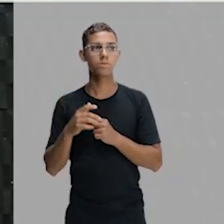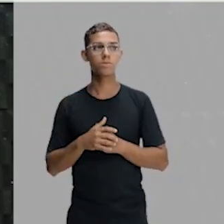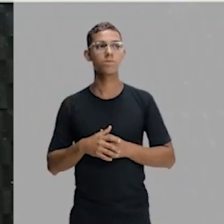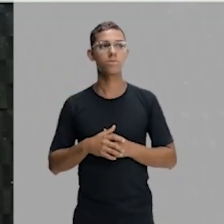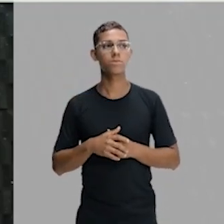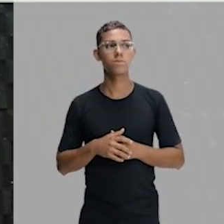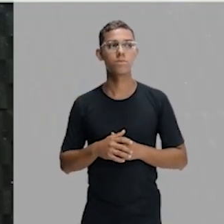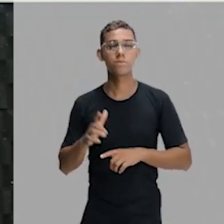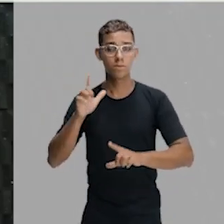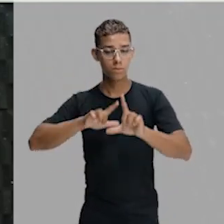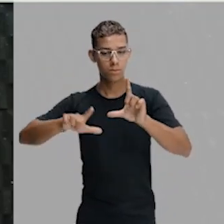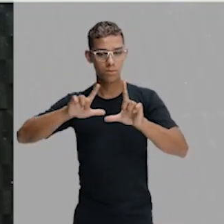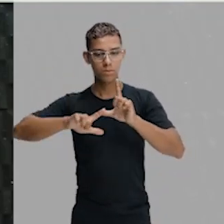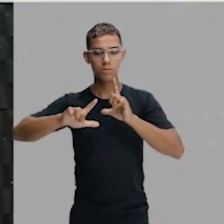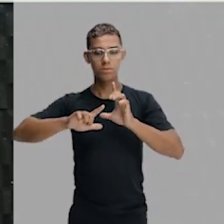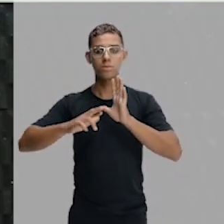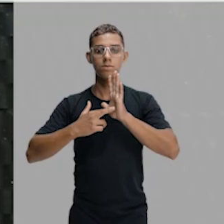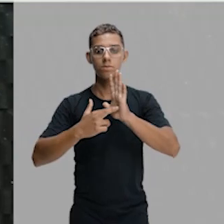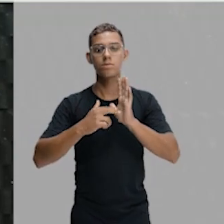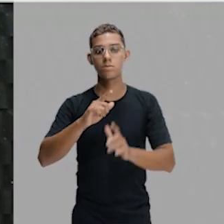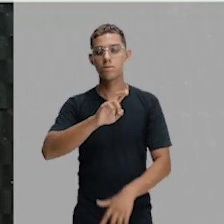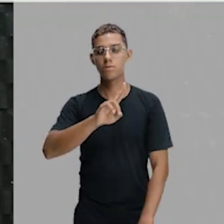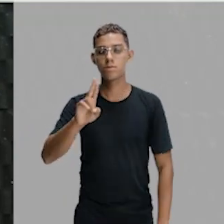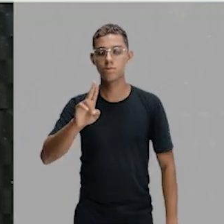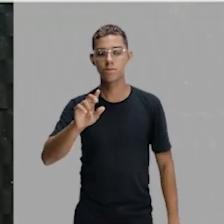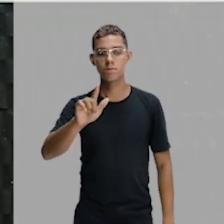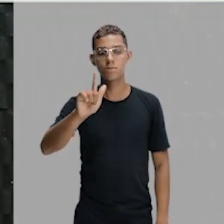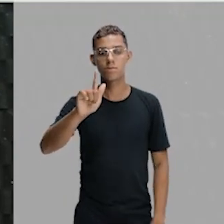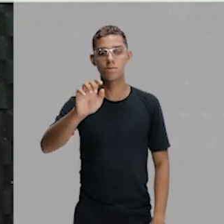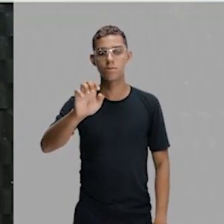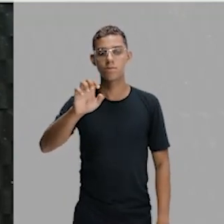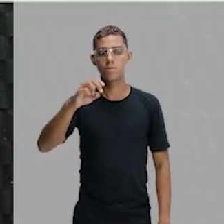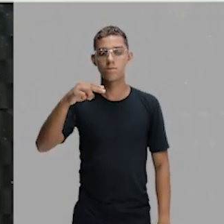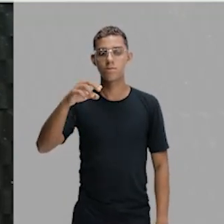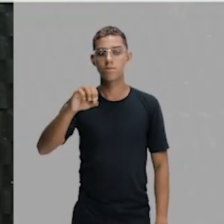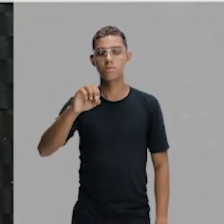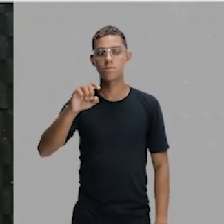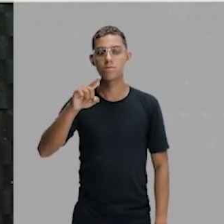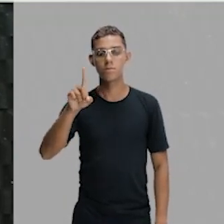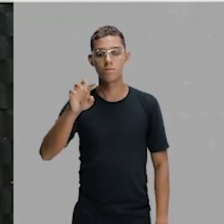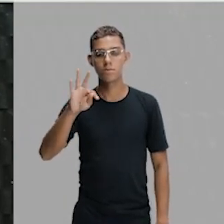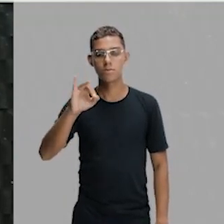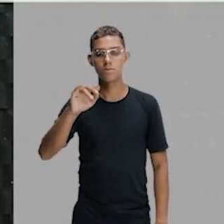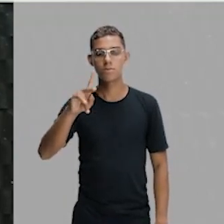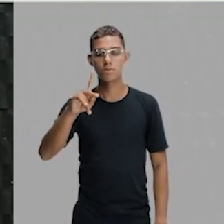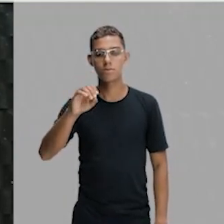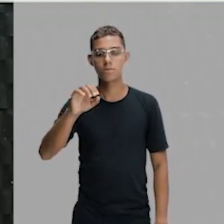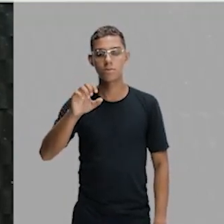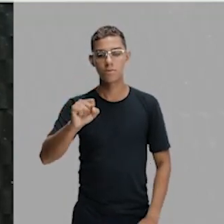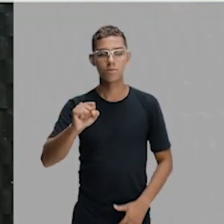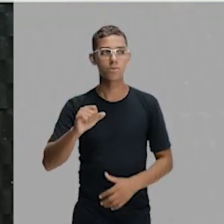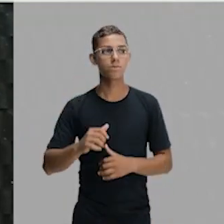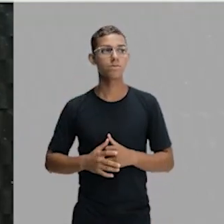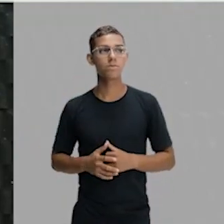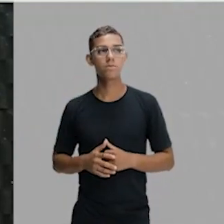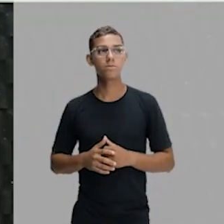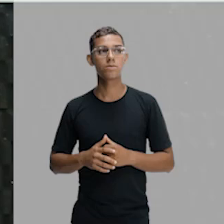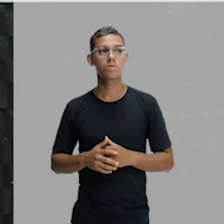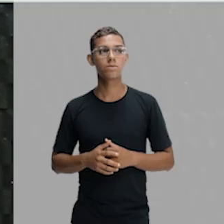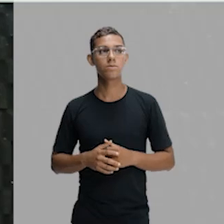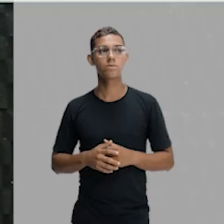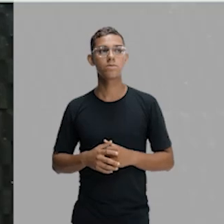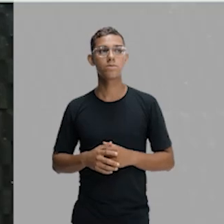de letras, a gente chama isso de genótipo. Escreva e anote no seu caderno.